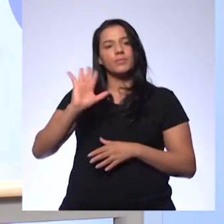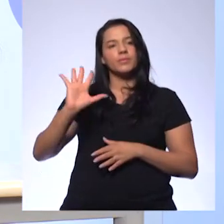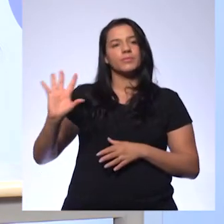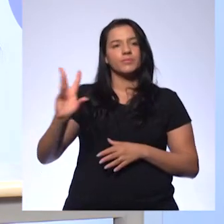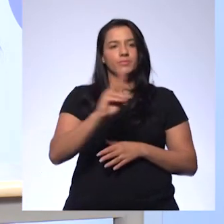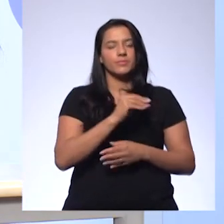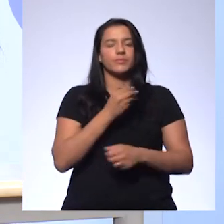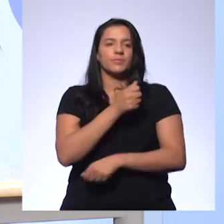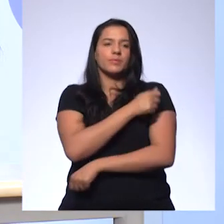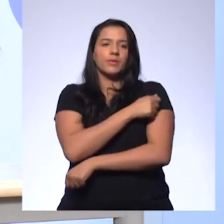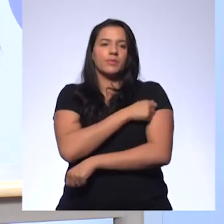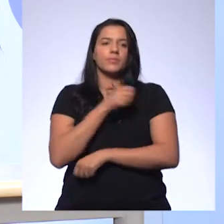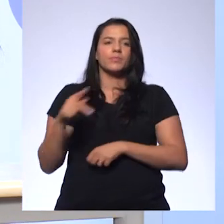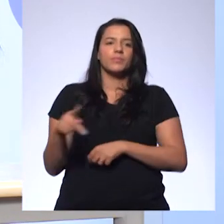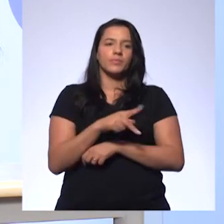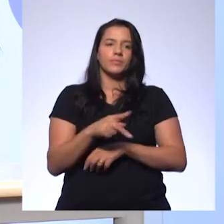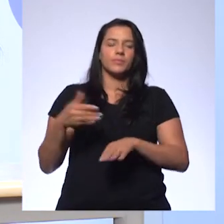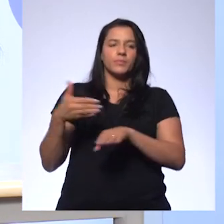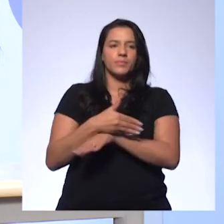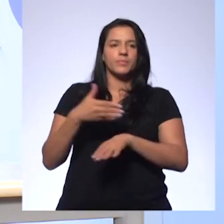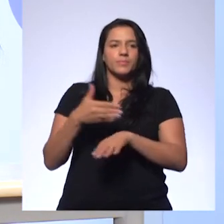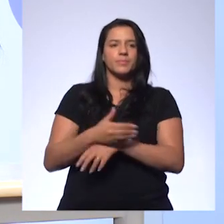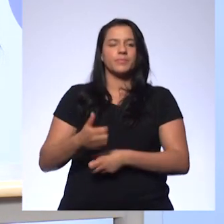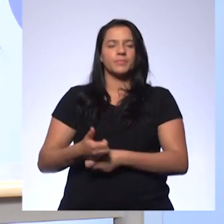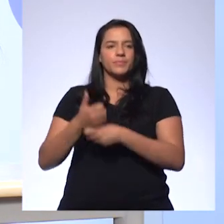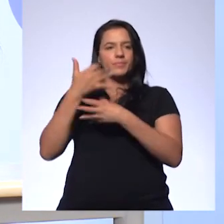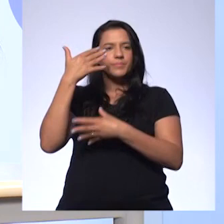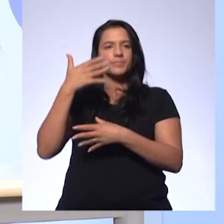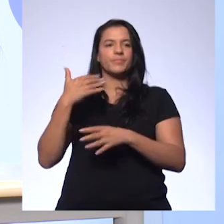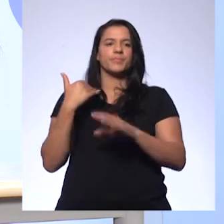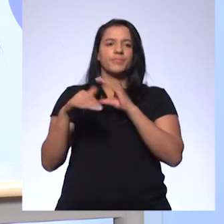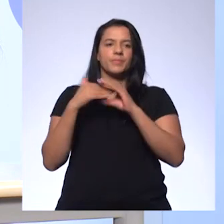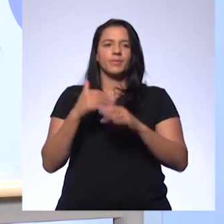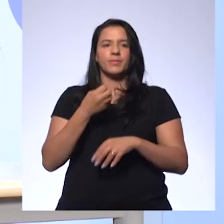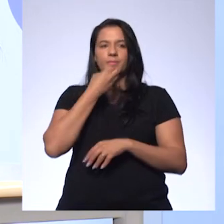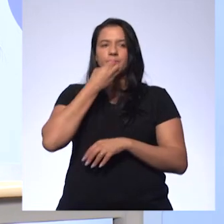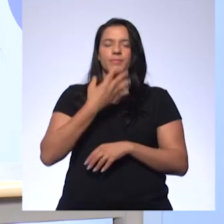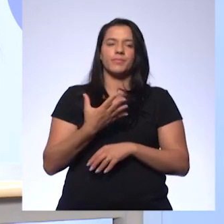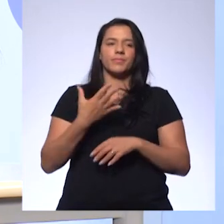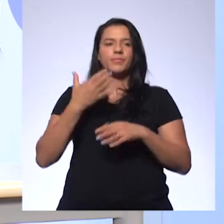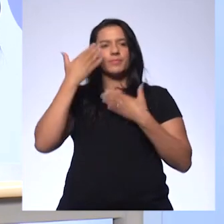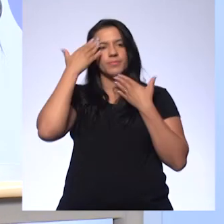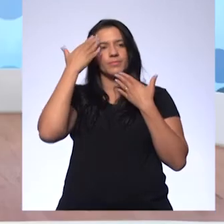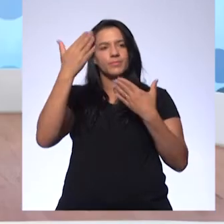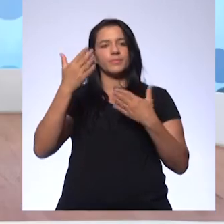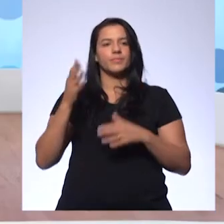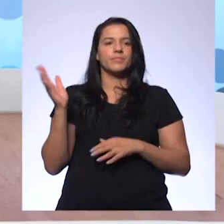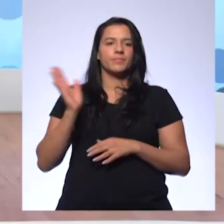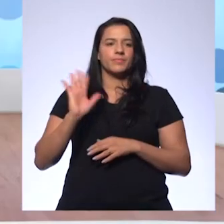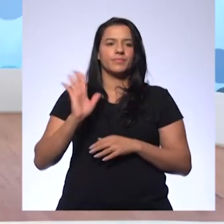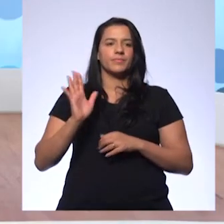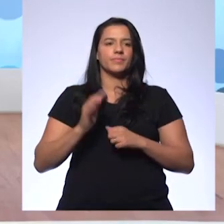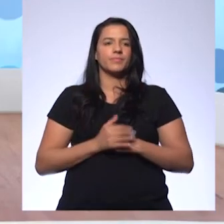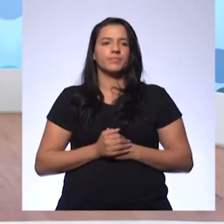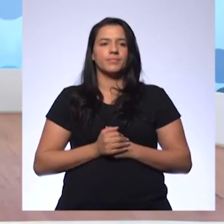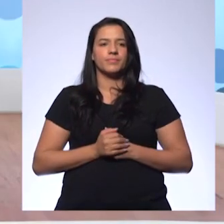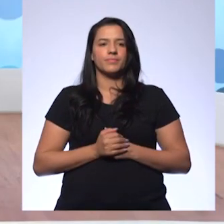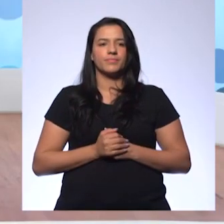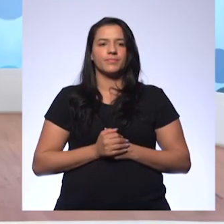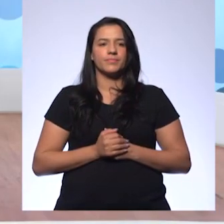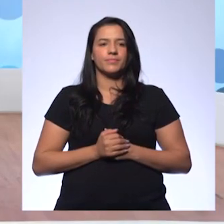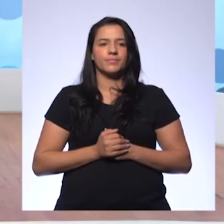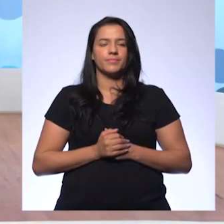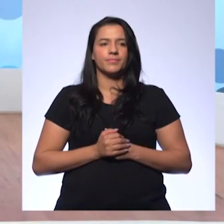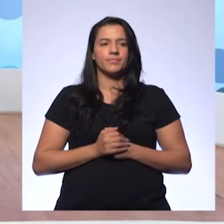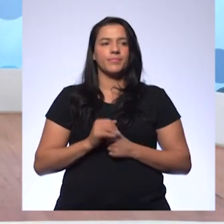todos os alunos e professores que participaram conosco aqui neste início de tarde. Muito obrigada. Obrigada. E nos vemos nas próximas